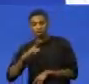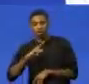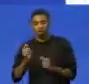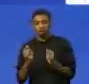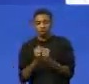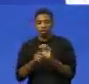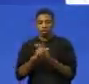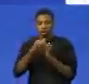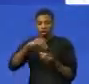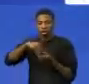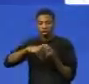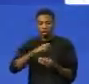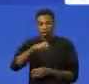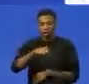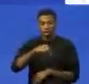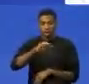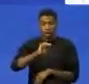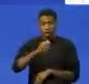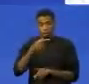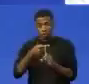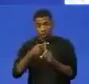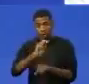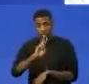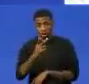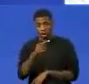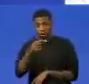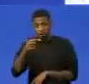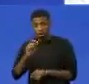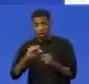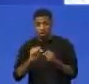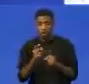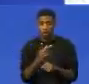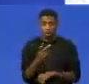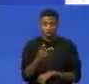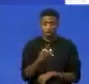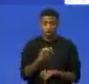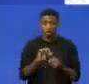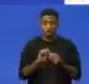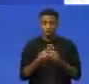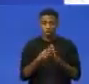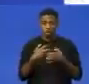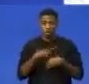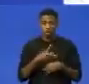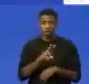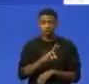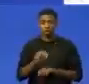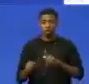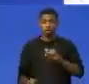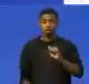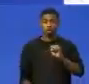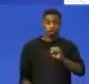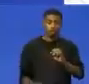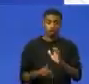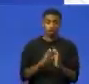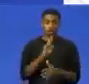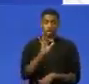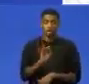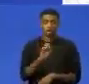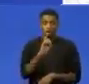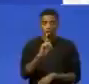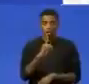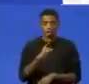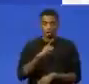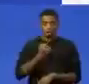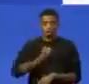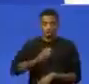solução aquosa, Na+, OH-. Então, o produto secundário que sairia lá no esqueminha seria o gás hidrogênio, resposta D,